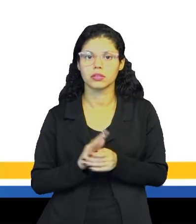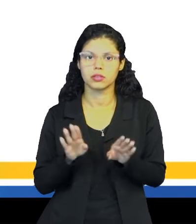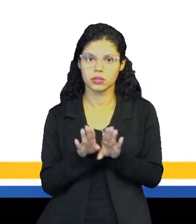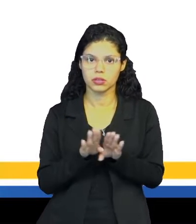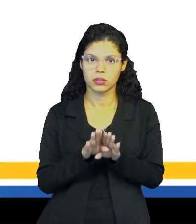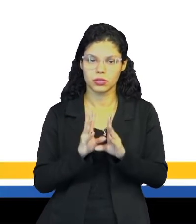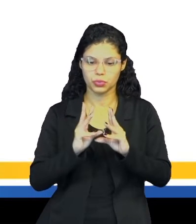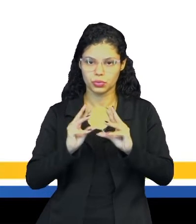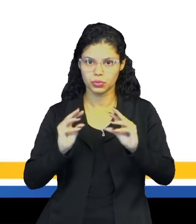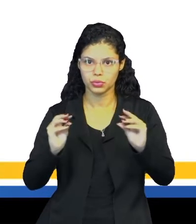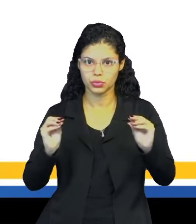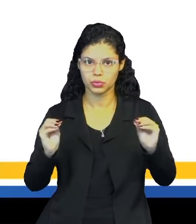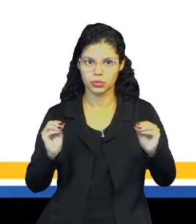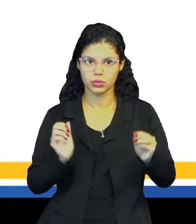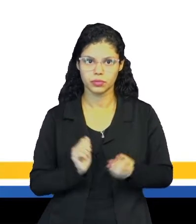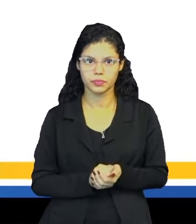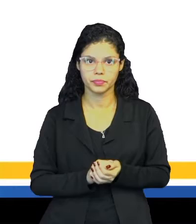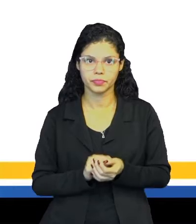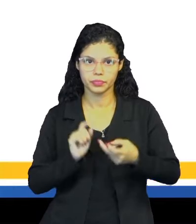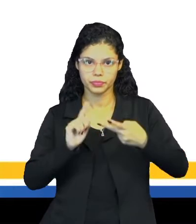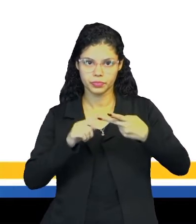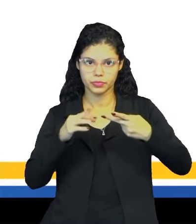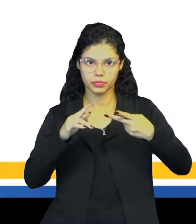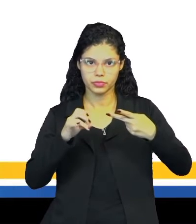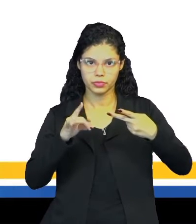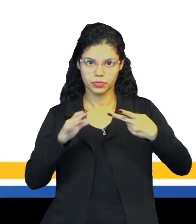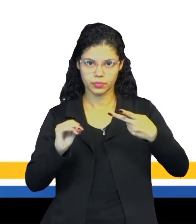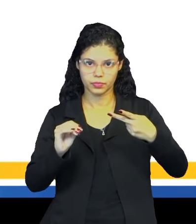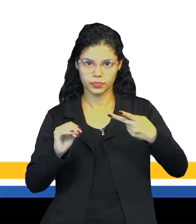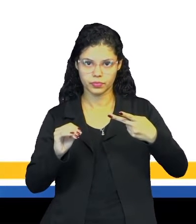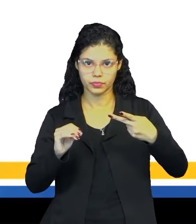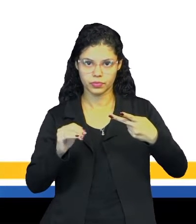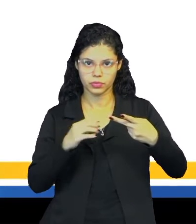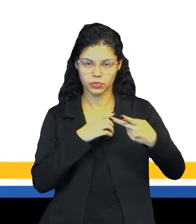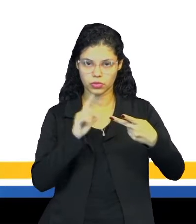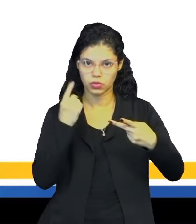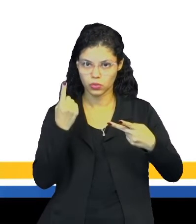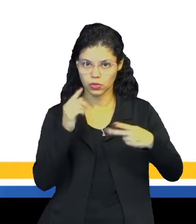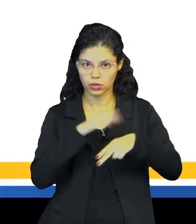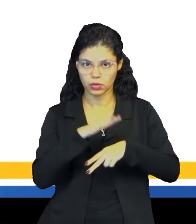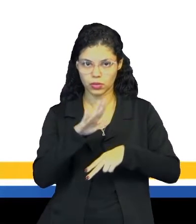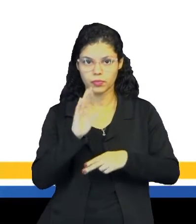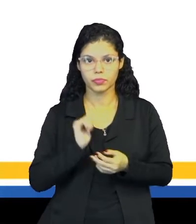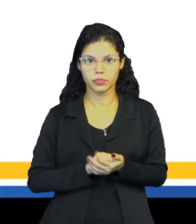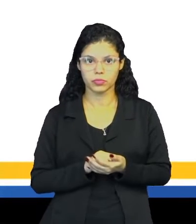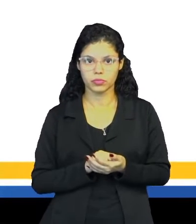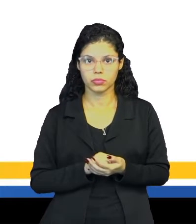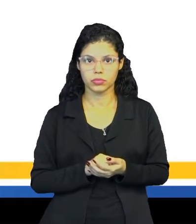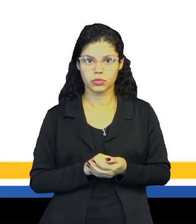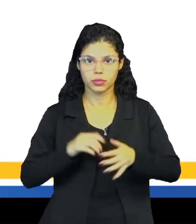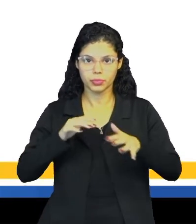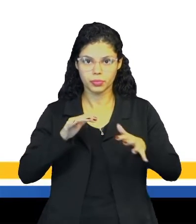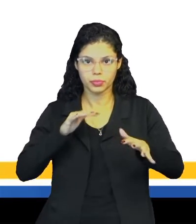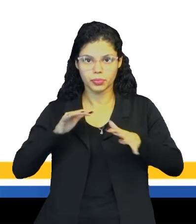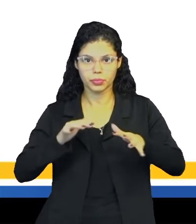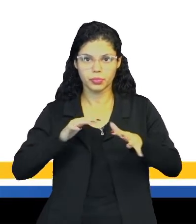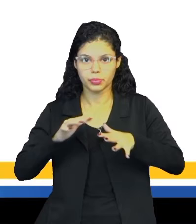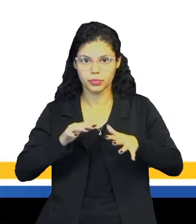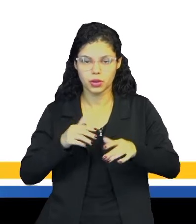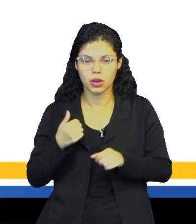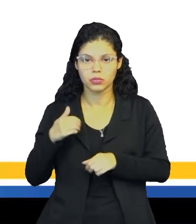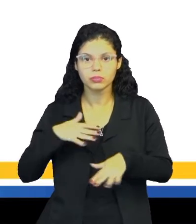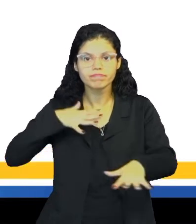vegetal em decomposição. Nós temos também os flagelados, que são dotados de um ou mais flagelos. Eles vão vibrar e permitir